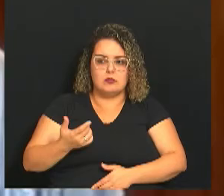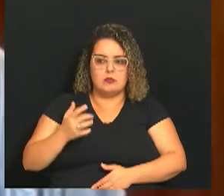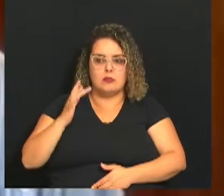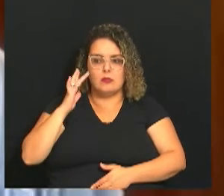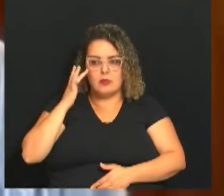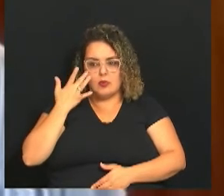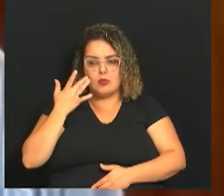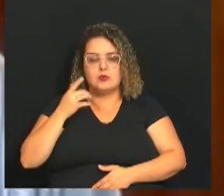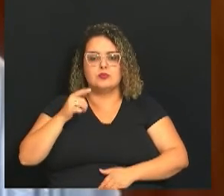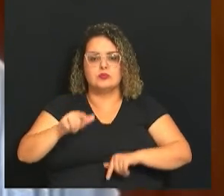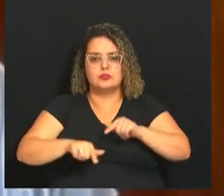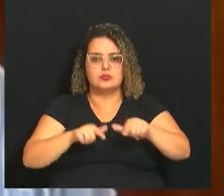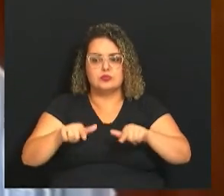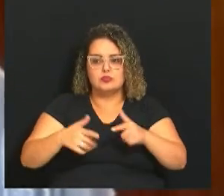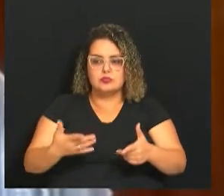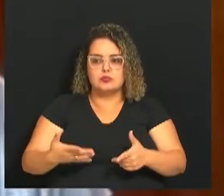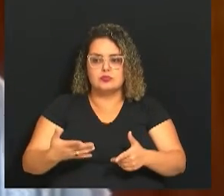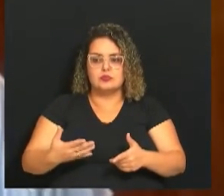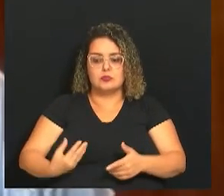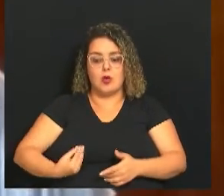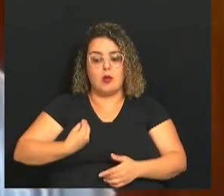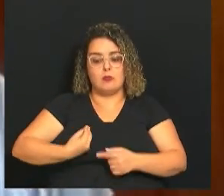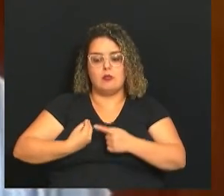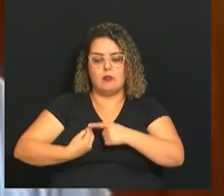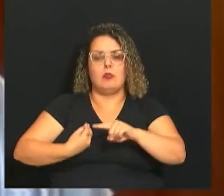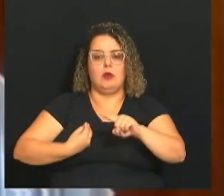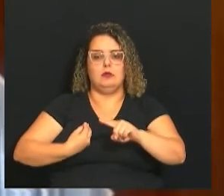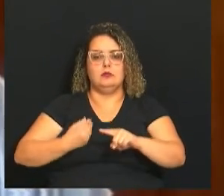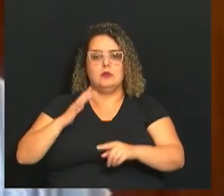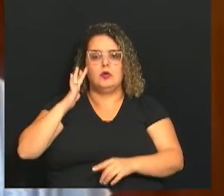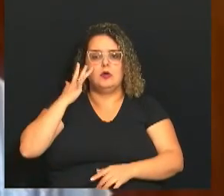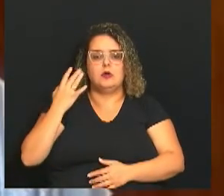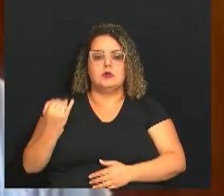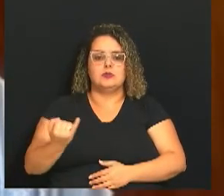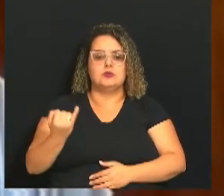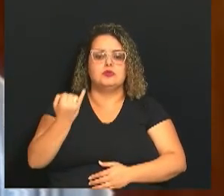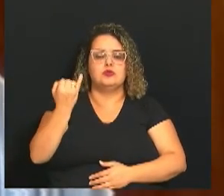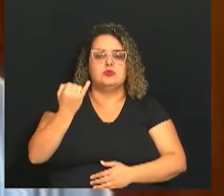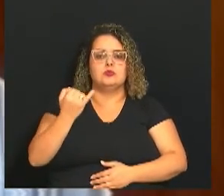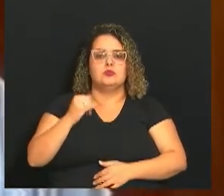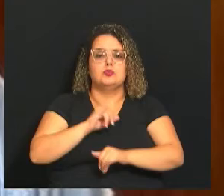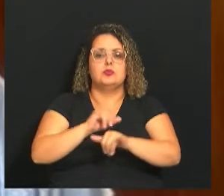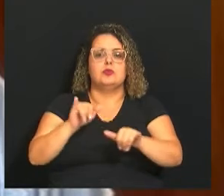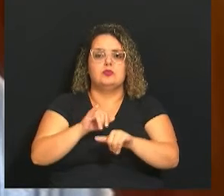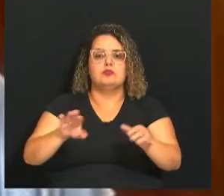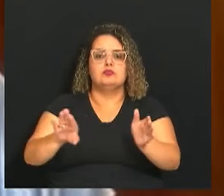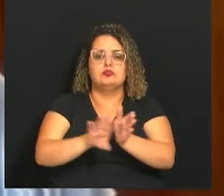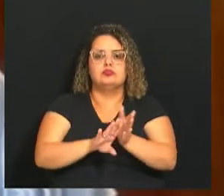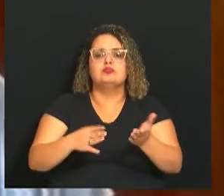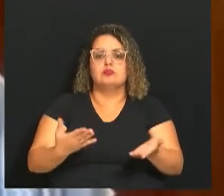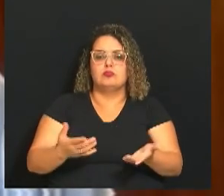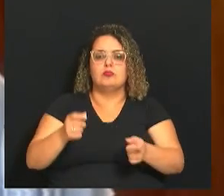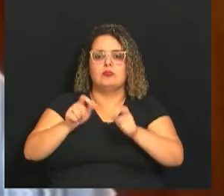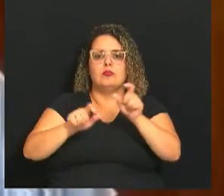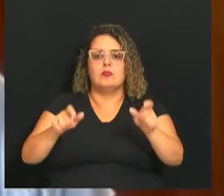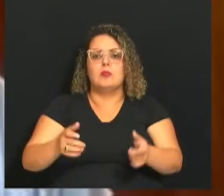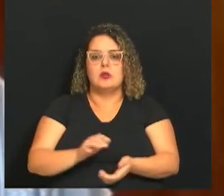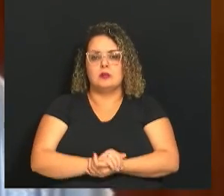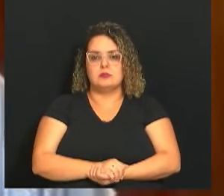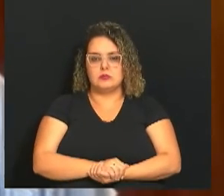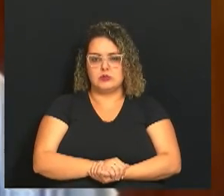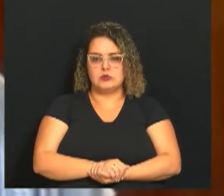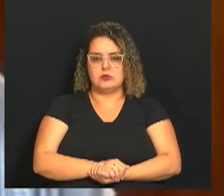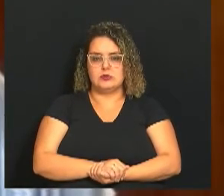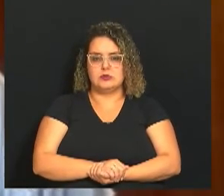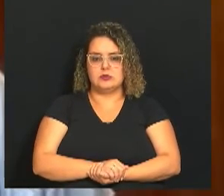eu levo como uma missão de vida. Eu acho importante a informação chegar para essas pessoas. E isso dá